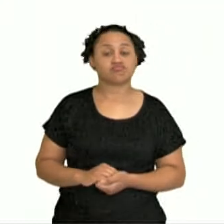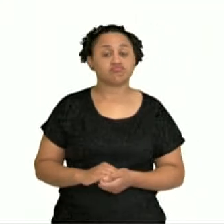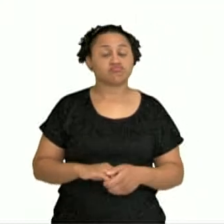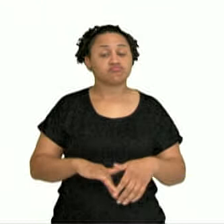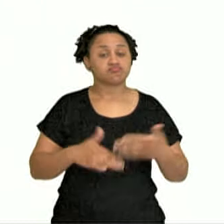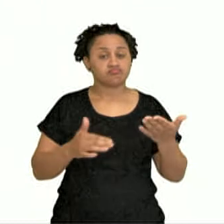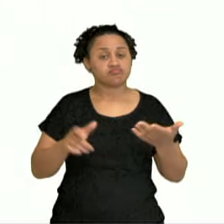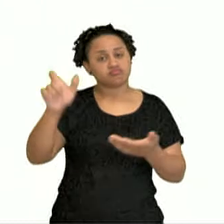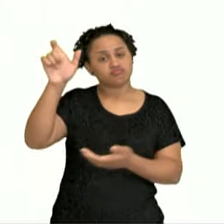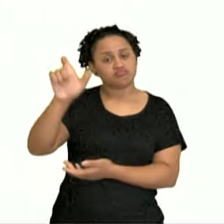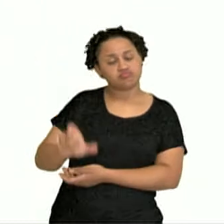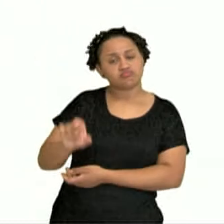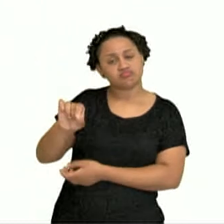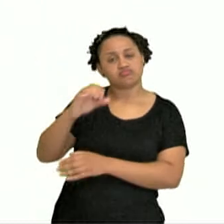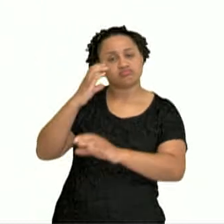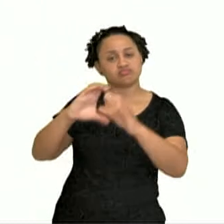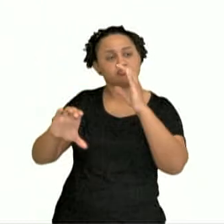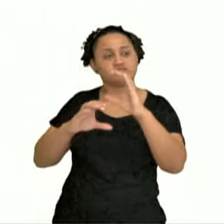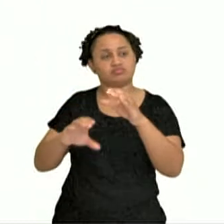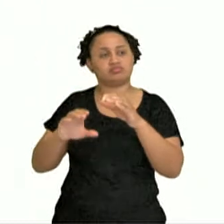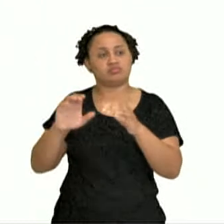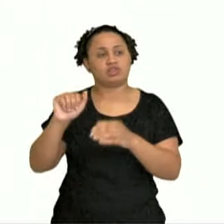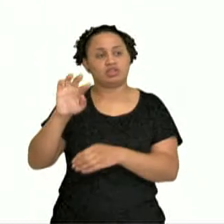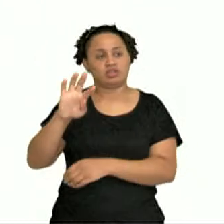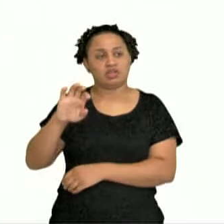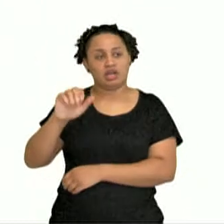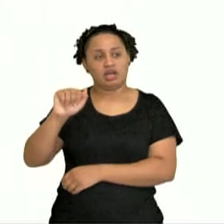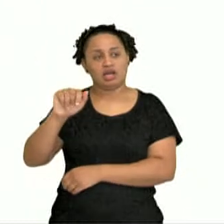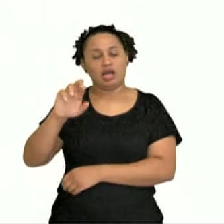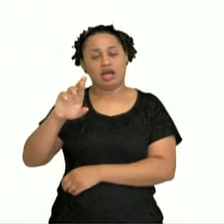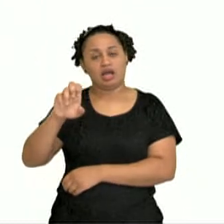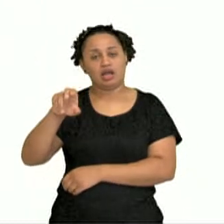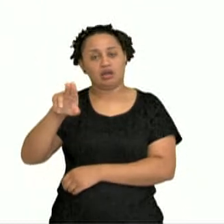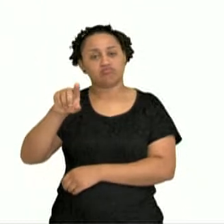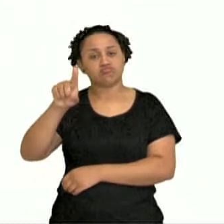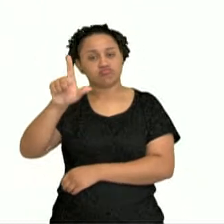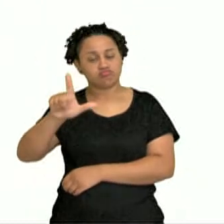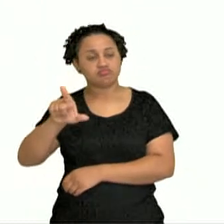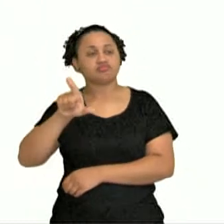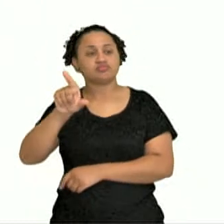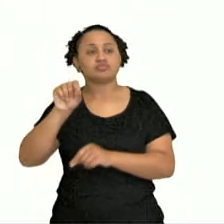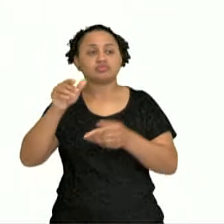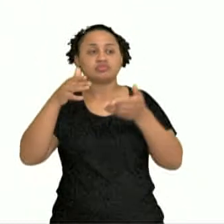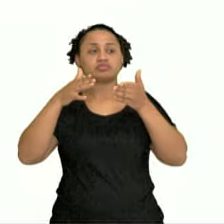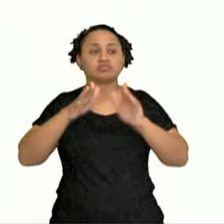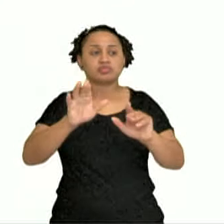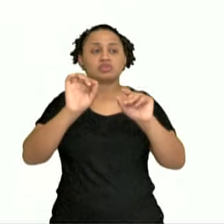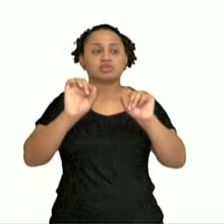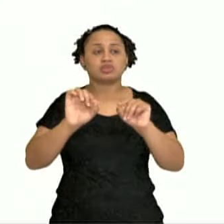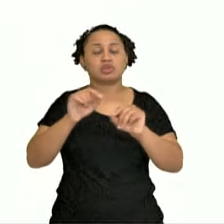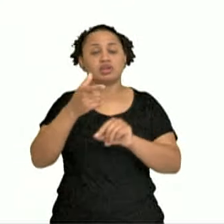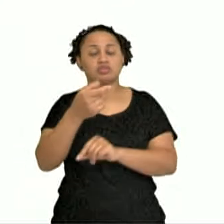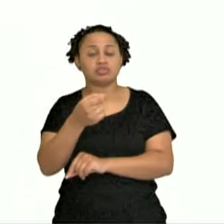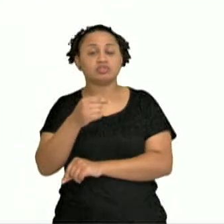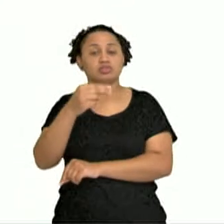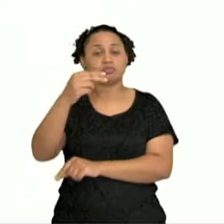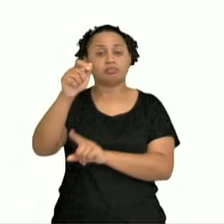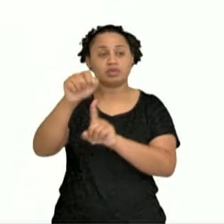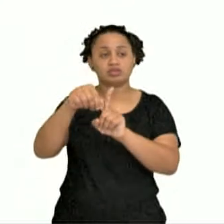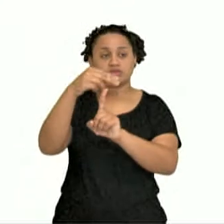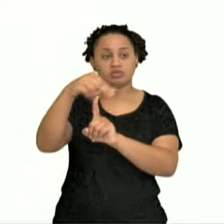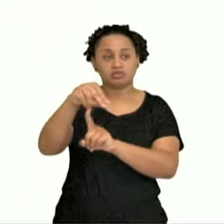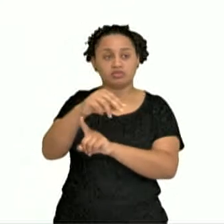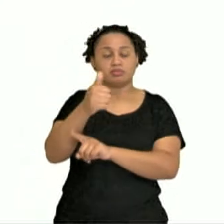Alberto Antônio Gieco, conhecido como León Gieco, nasceu em Cañada Rosquín no dia 20 de novembro de 1951 e é um